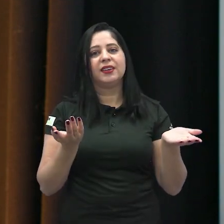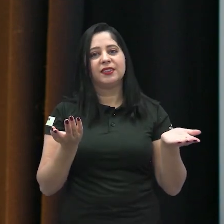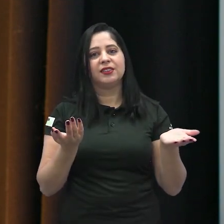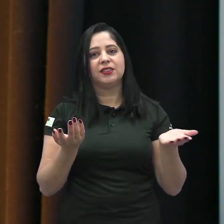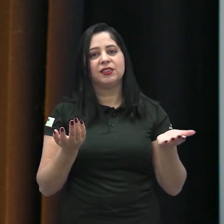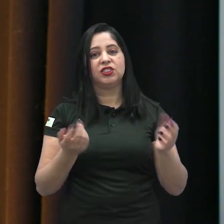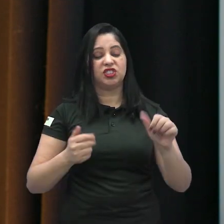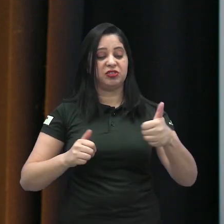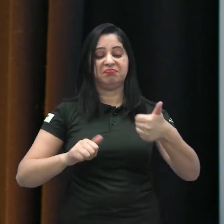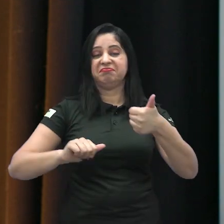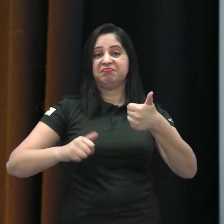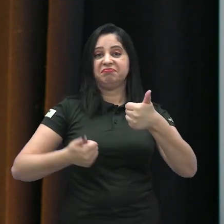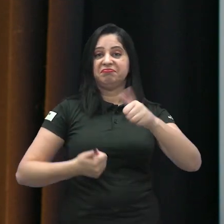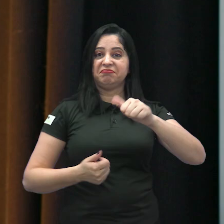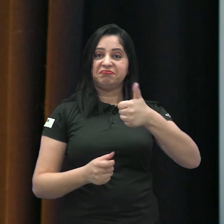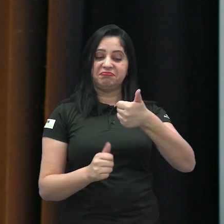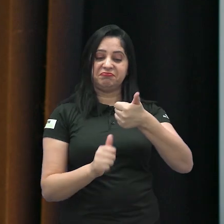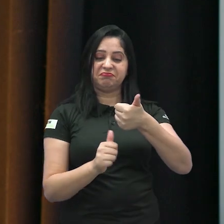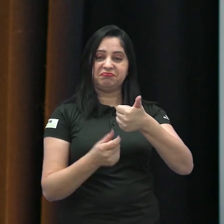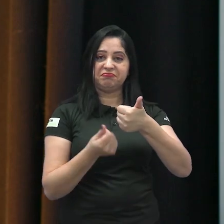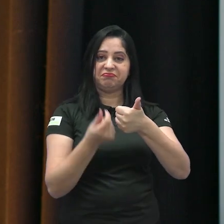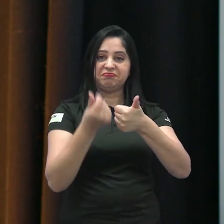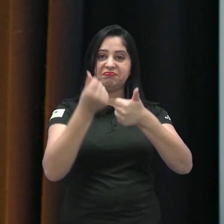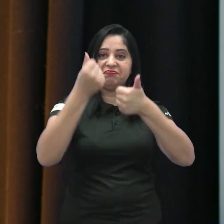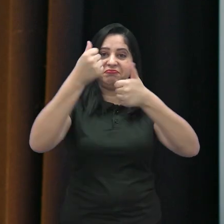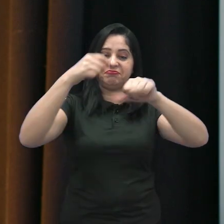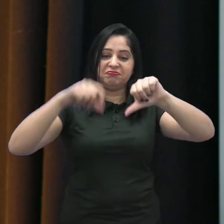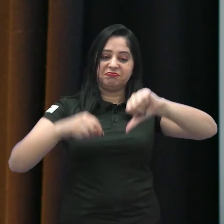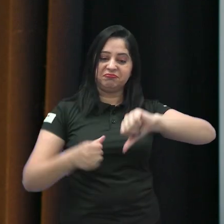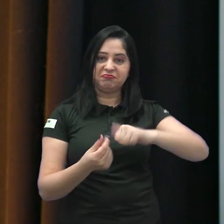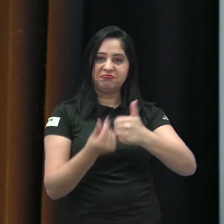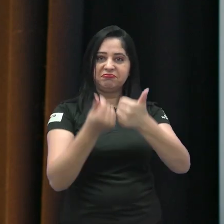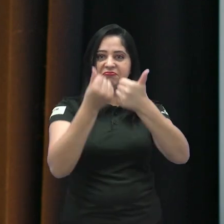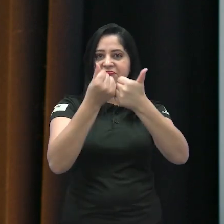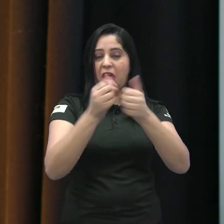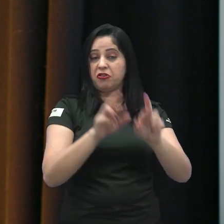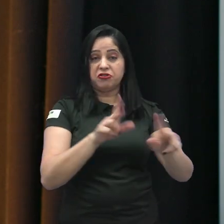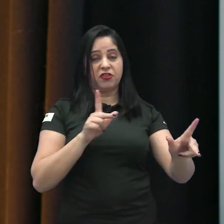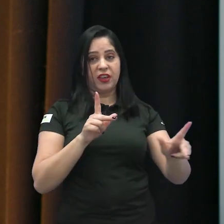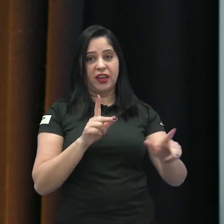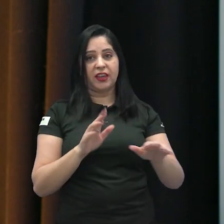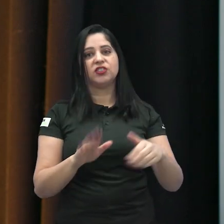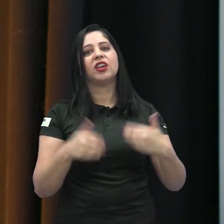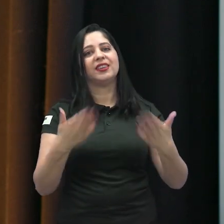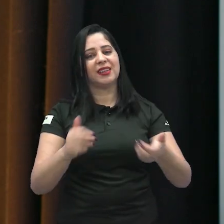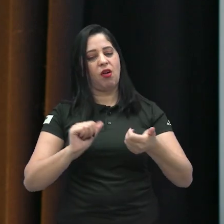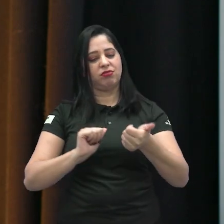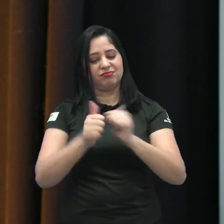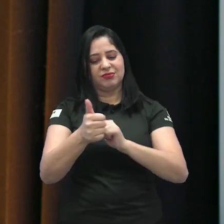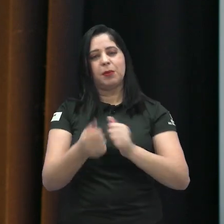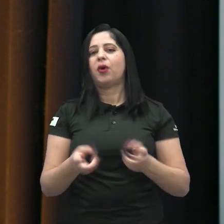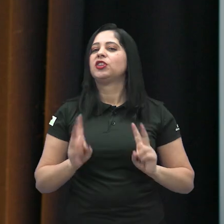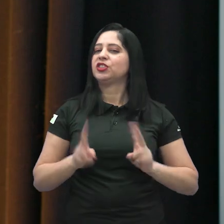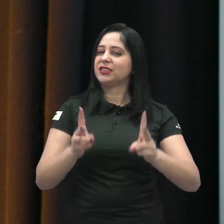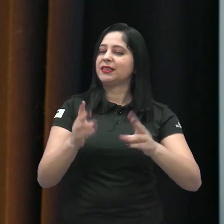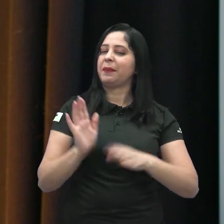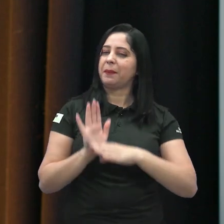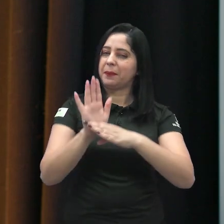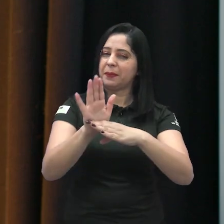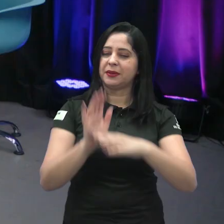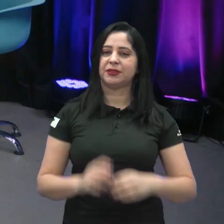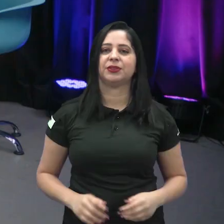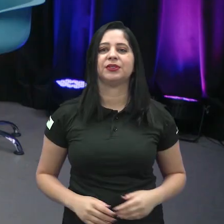sociais diferentes. Isso, sem dúvida alguma, vai fazer uma diferença gigantesca no futuro do seu filho. Então, atividade física